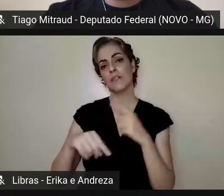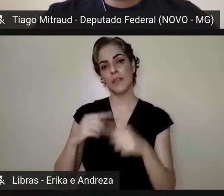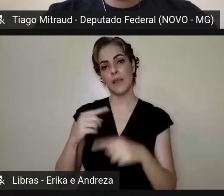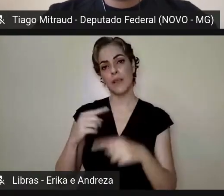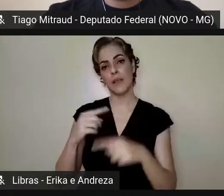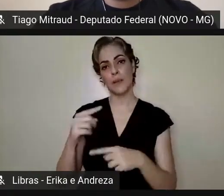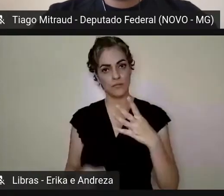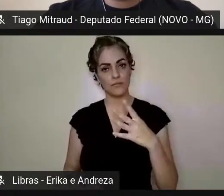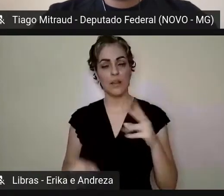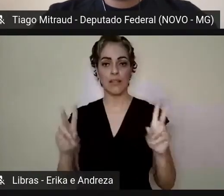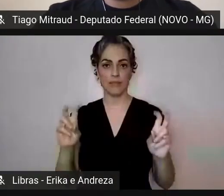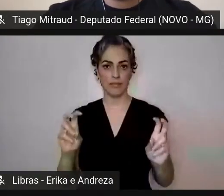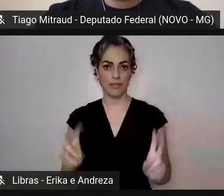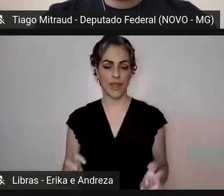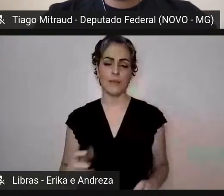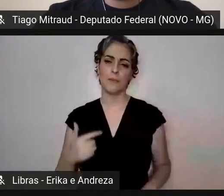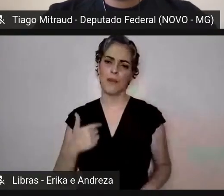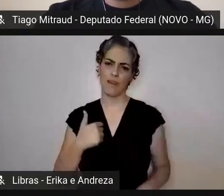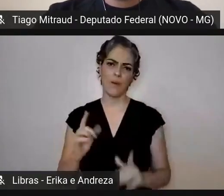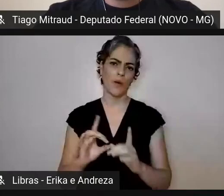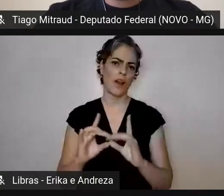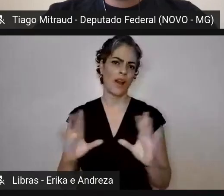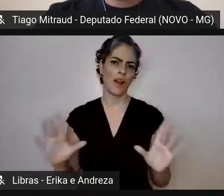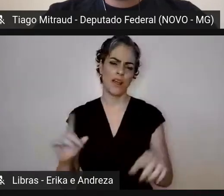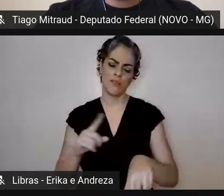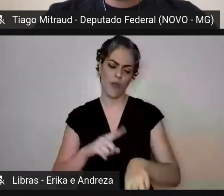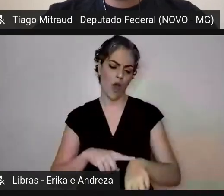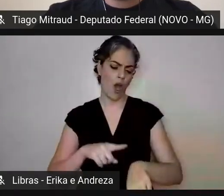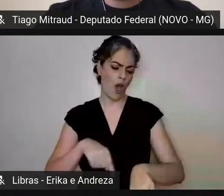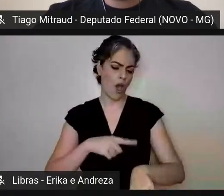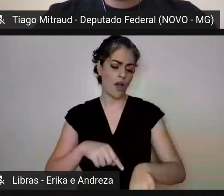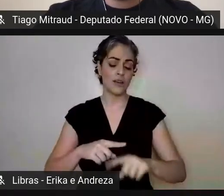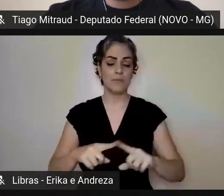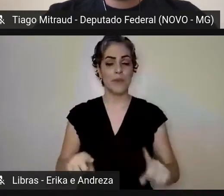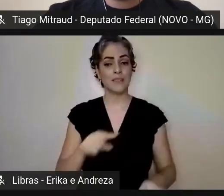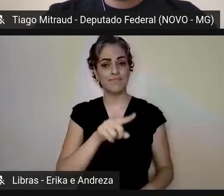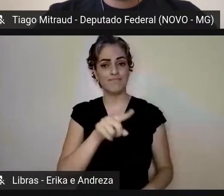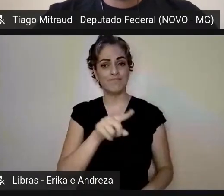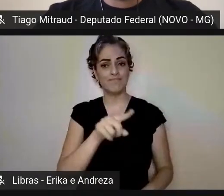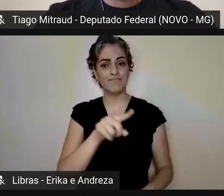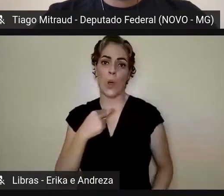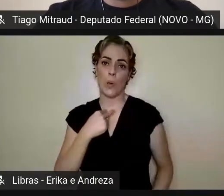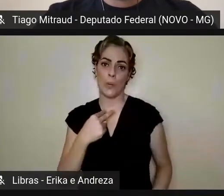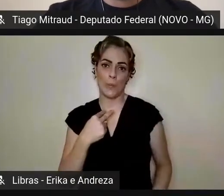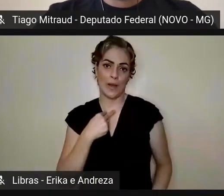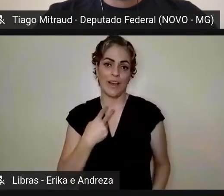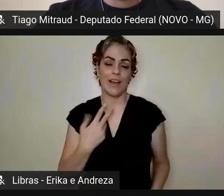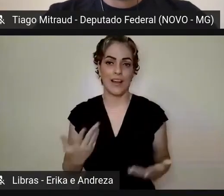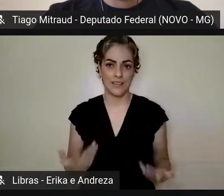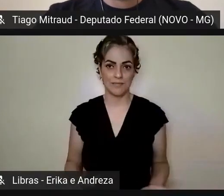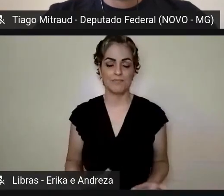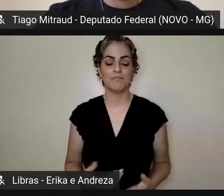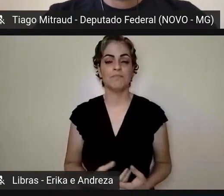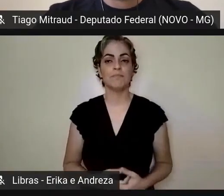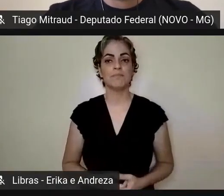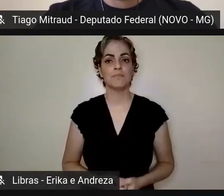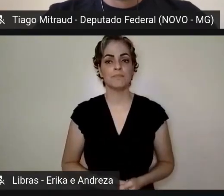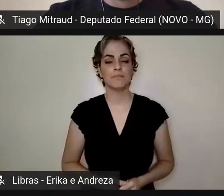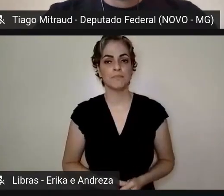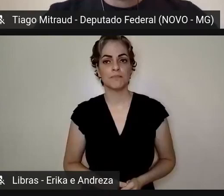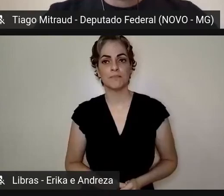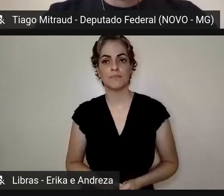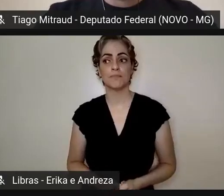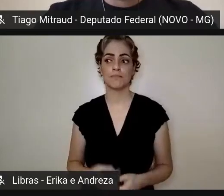super ocupada e essa PEC, ela merece discussão. Ela tem pontos, assim, que estão gerando muita confusão na sociedade,